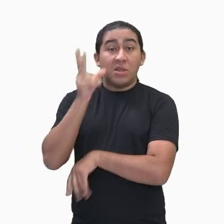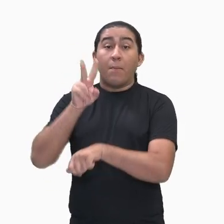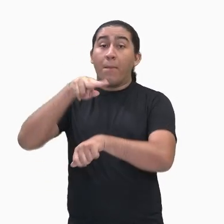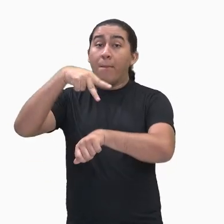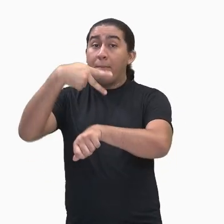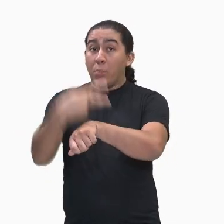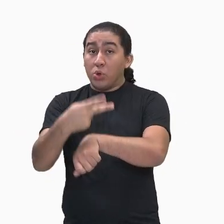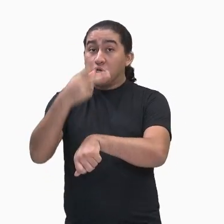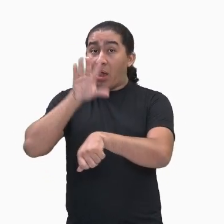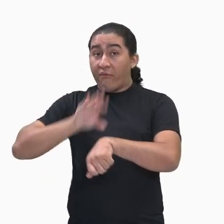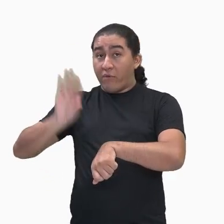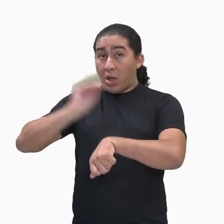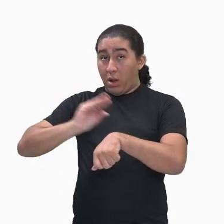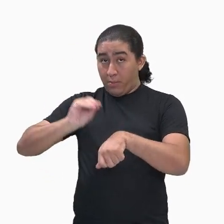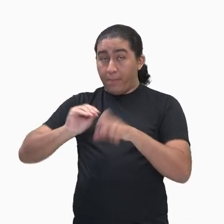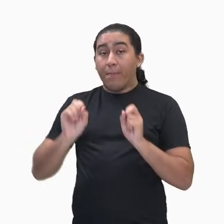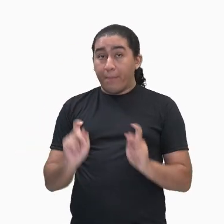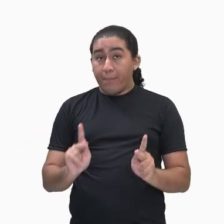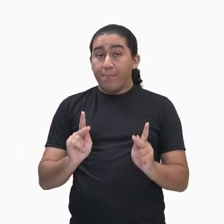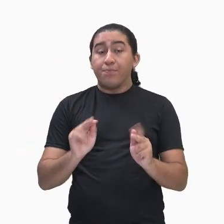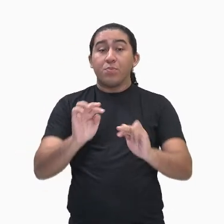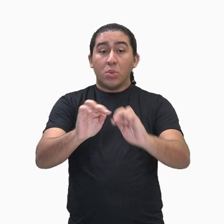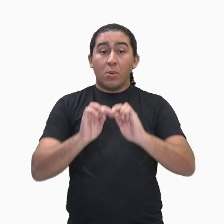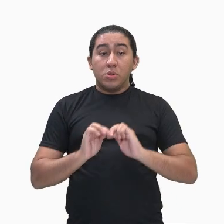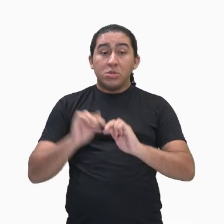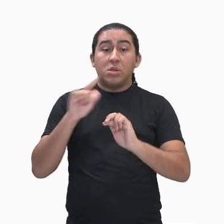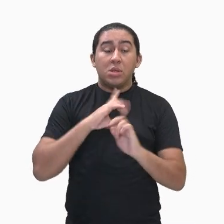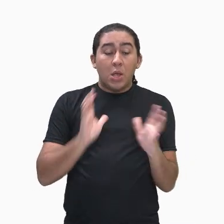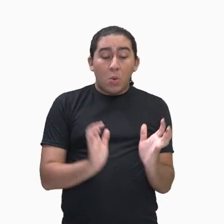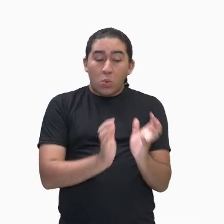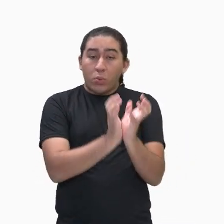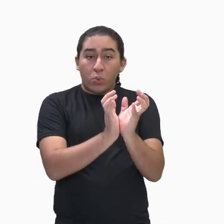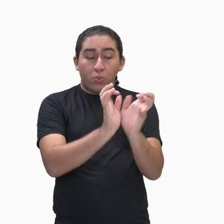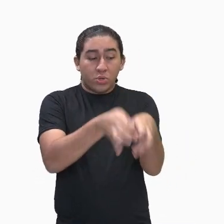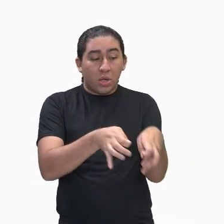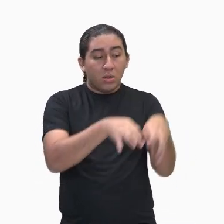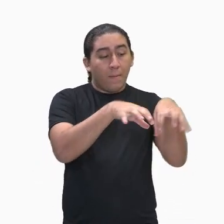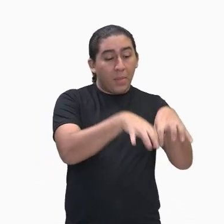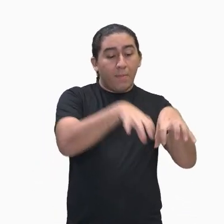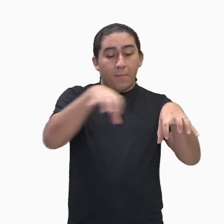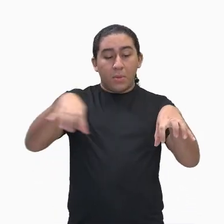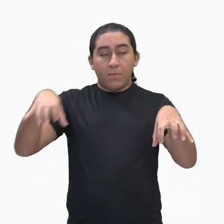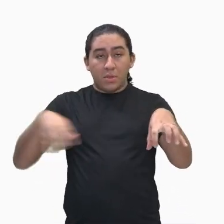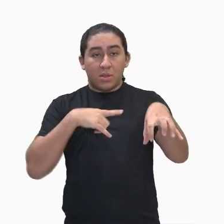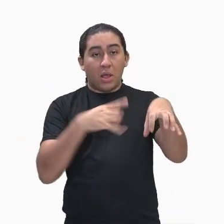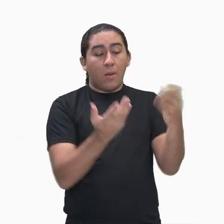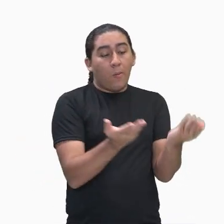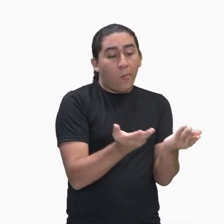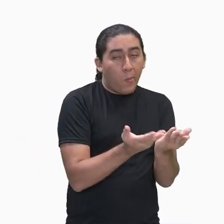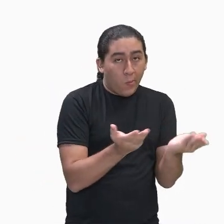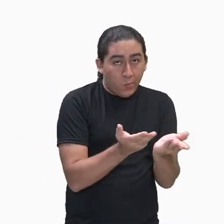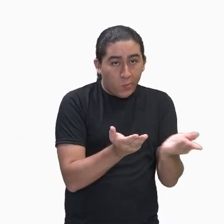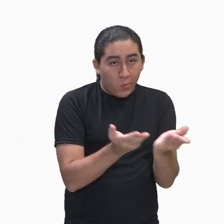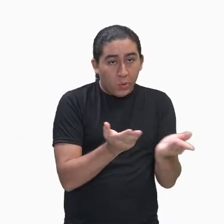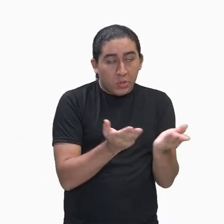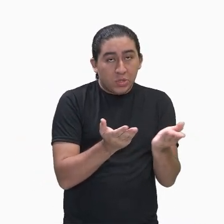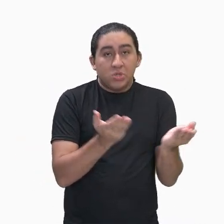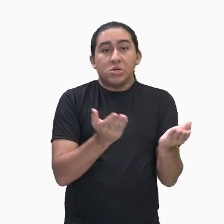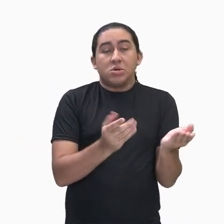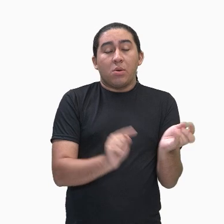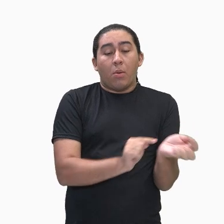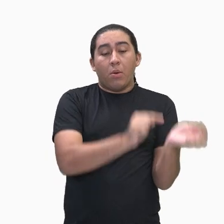da minha fala. Então, por isso que estão agrupados aí em presente, né? Nós temos só o presente,